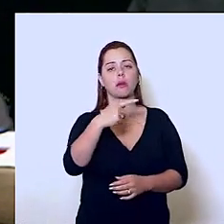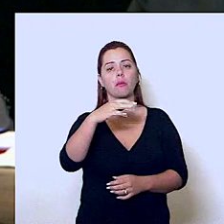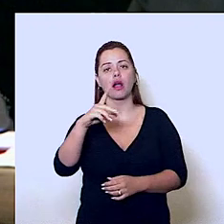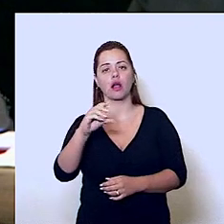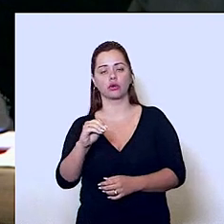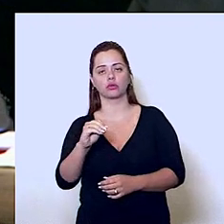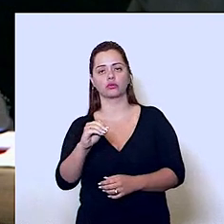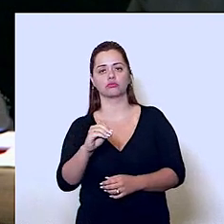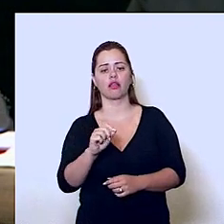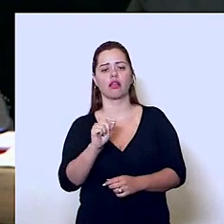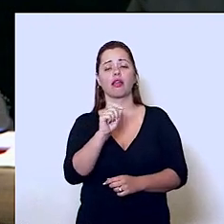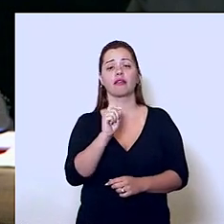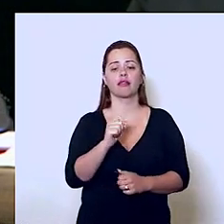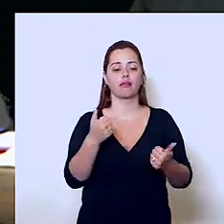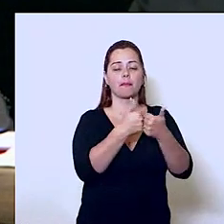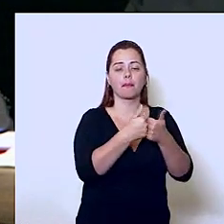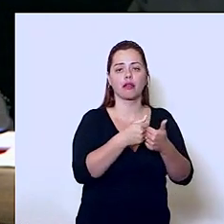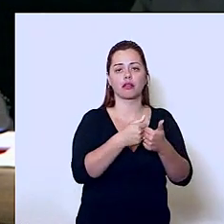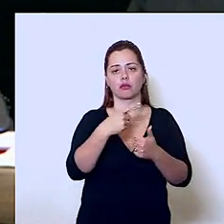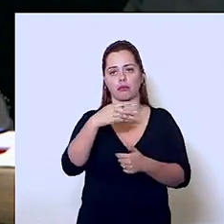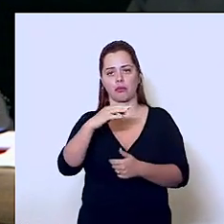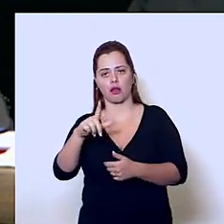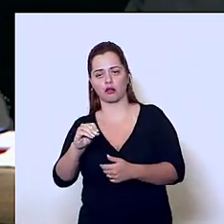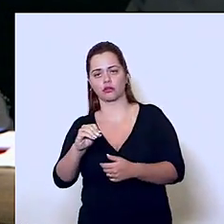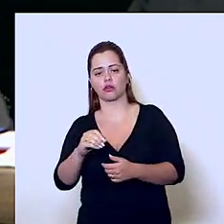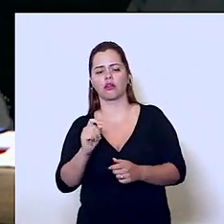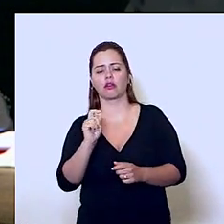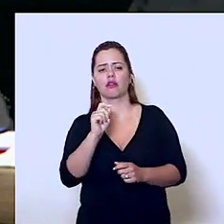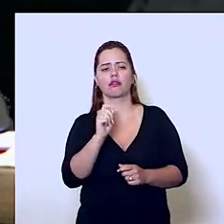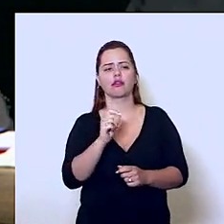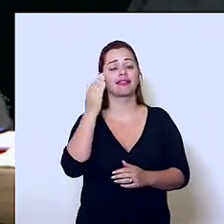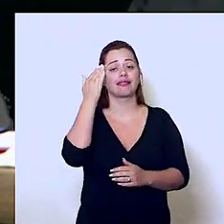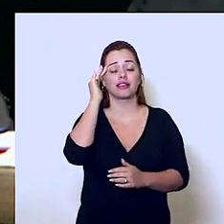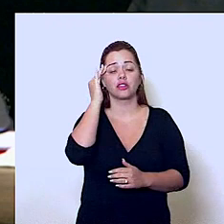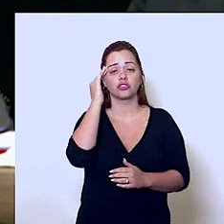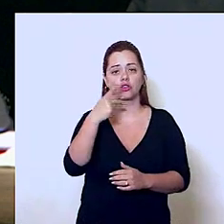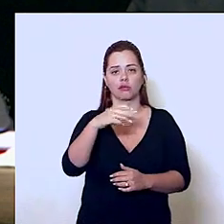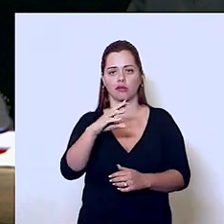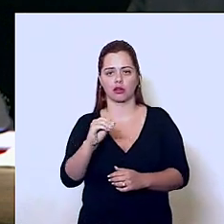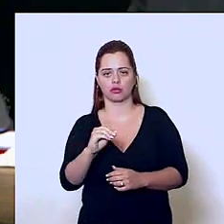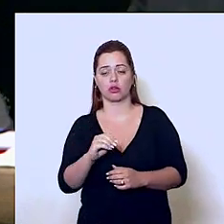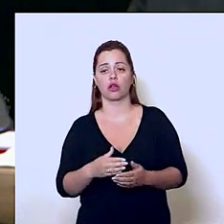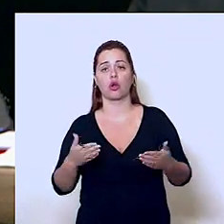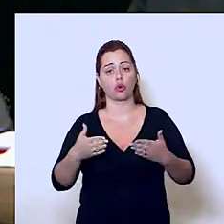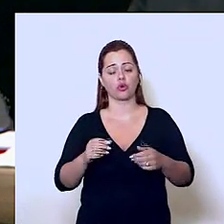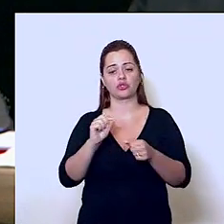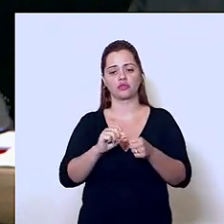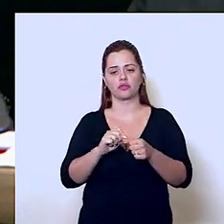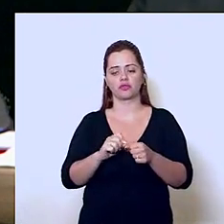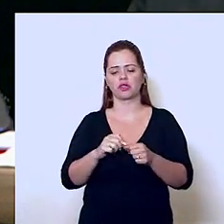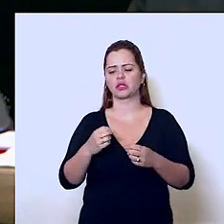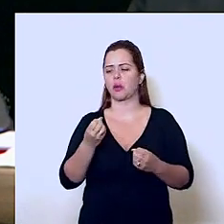quem antecipava o Paulo, era o Godofredo Rael de Almeida Santos. Ele, hoje, teria feito a mais bela apresentação sobre o